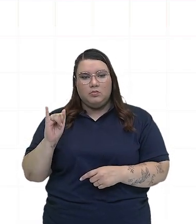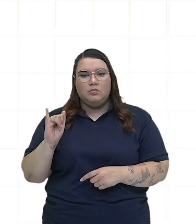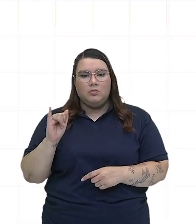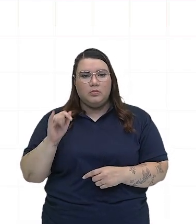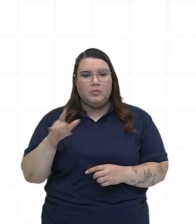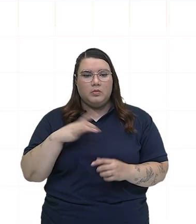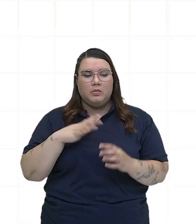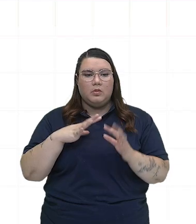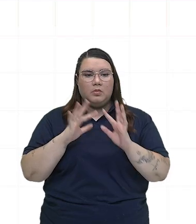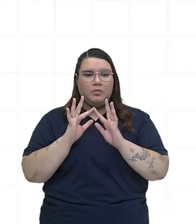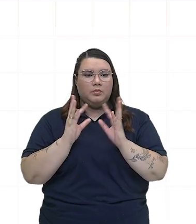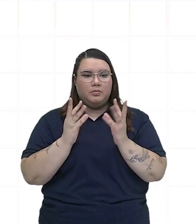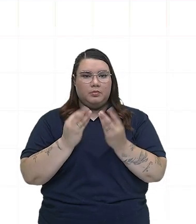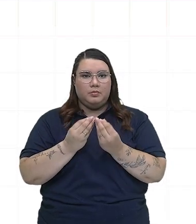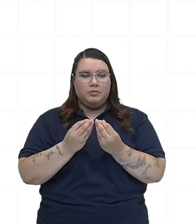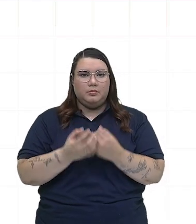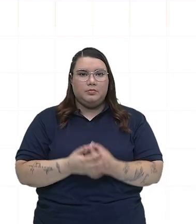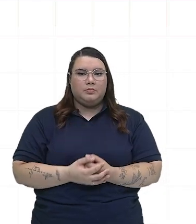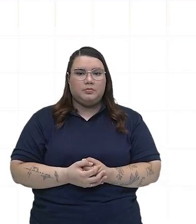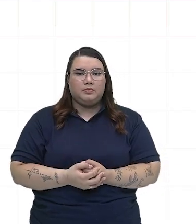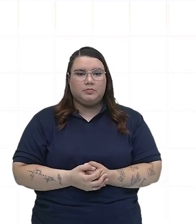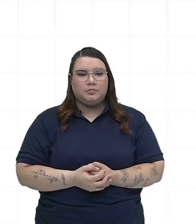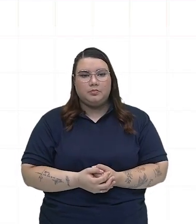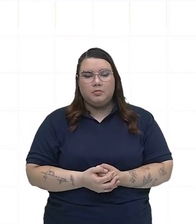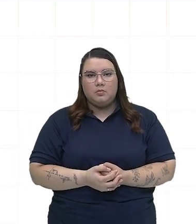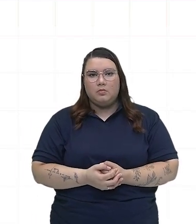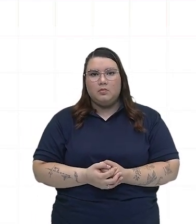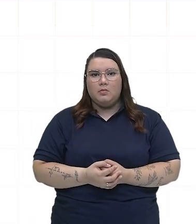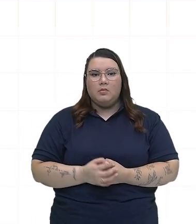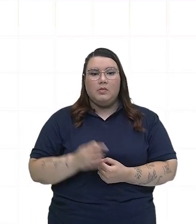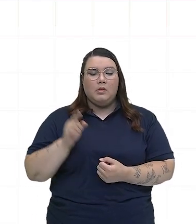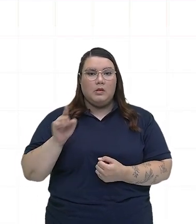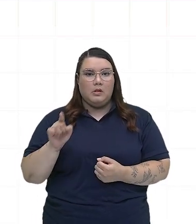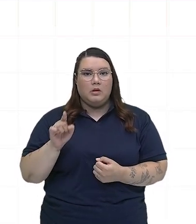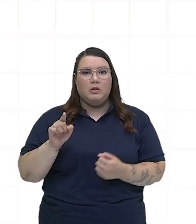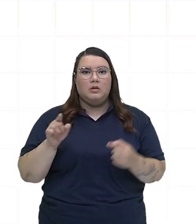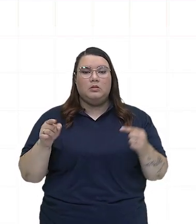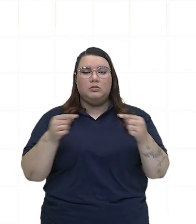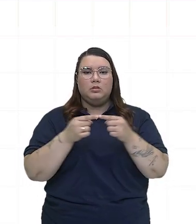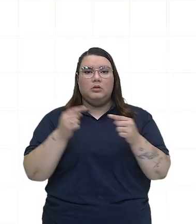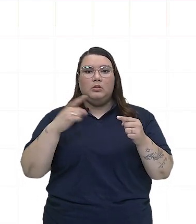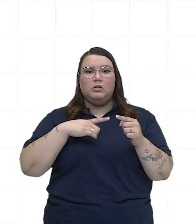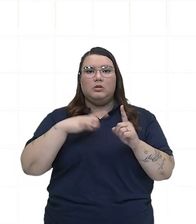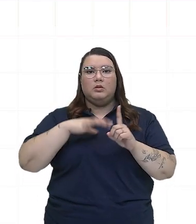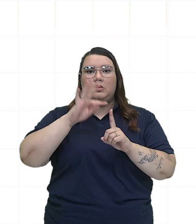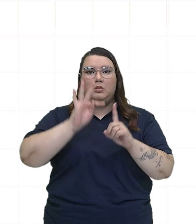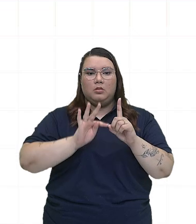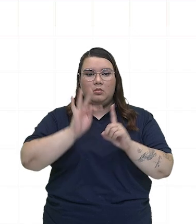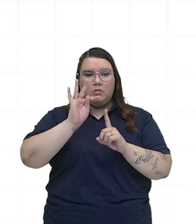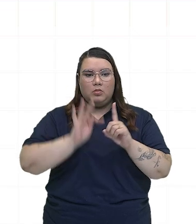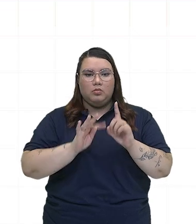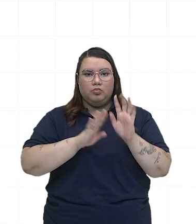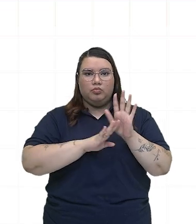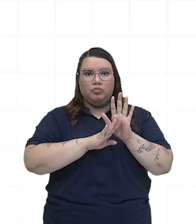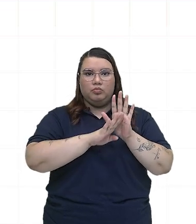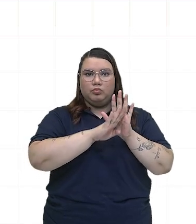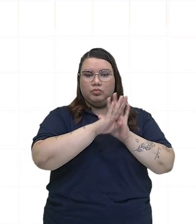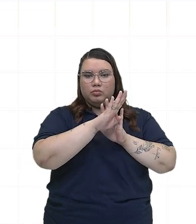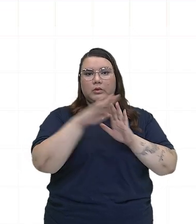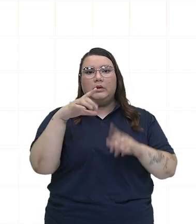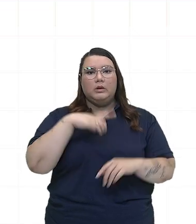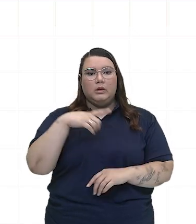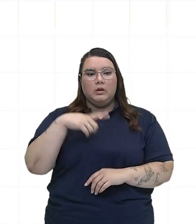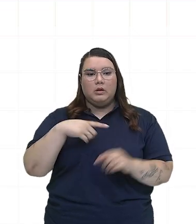essa composição. Nessa camada, nós temos temperaturas extremamente elevadas,